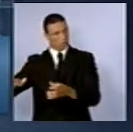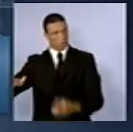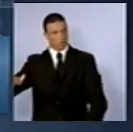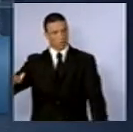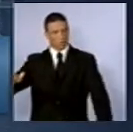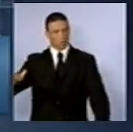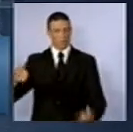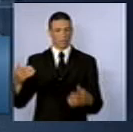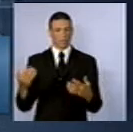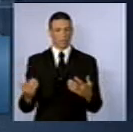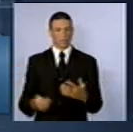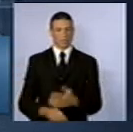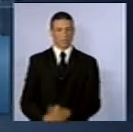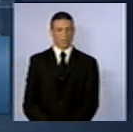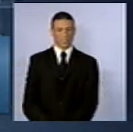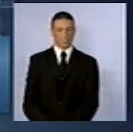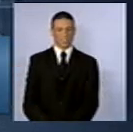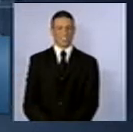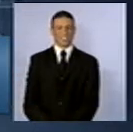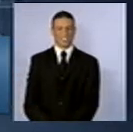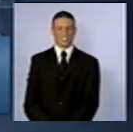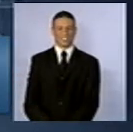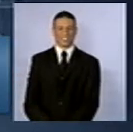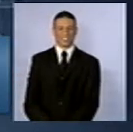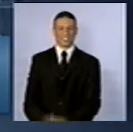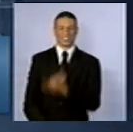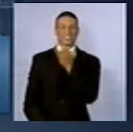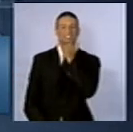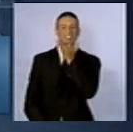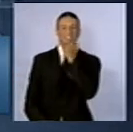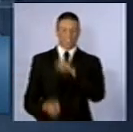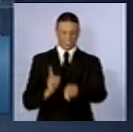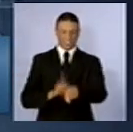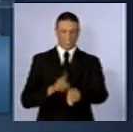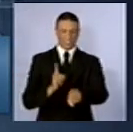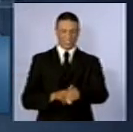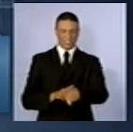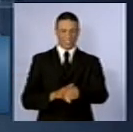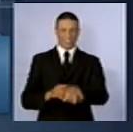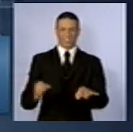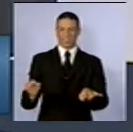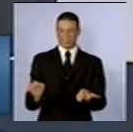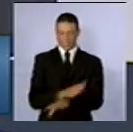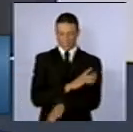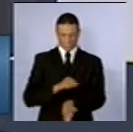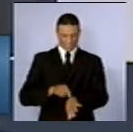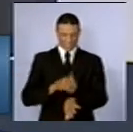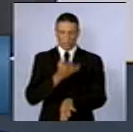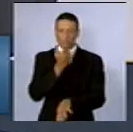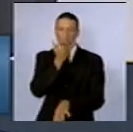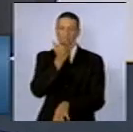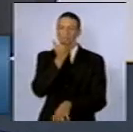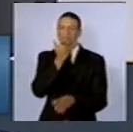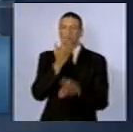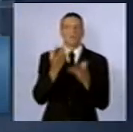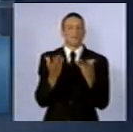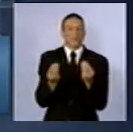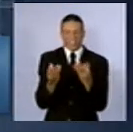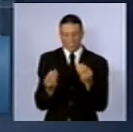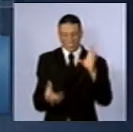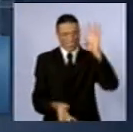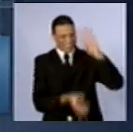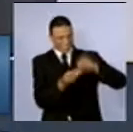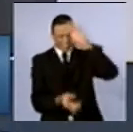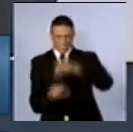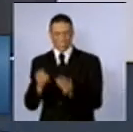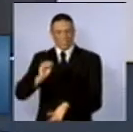estariam po desculpe tempo encerrado Eu acho que eu me sen pode concluir aí não mas que tem muita conclusão acho que